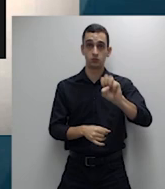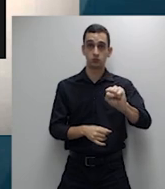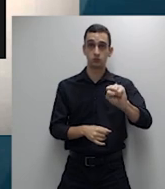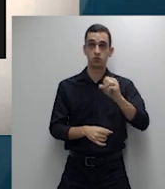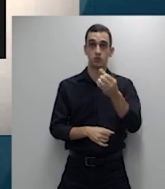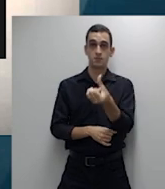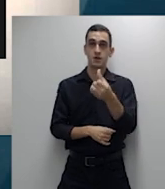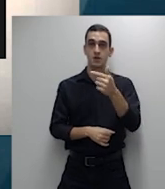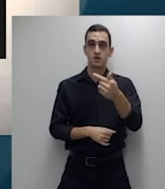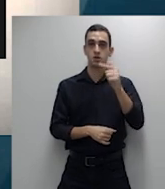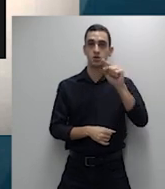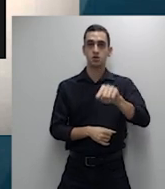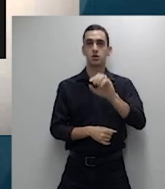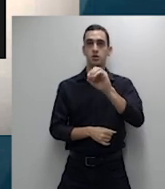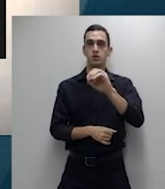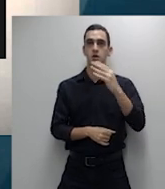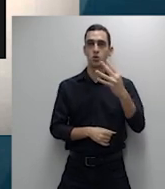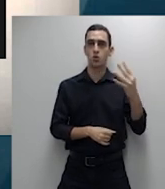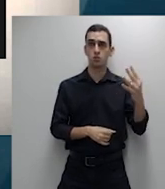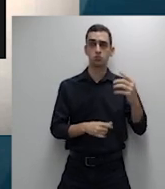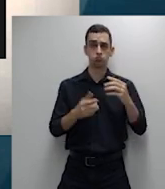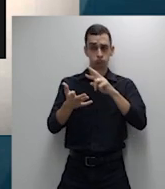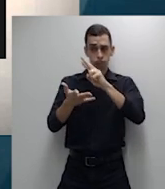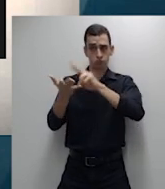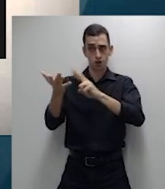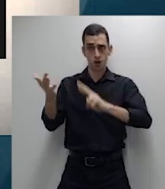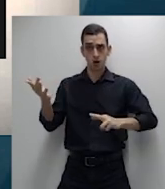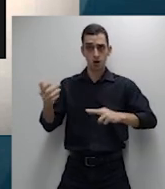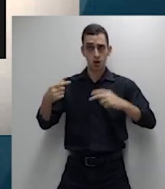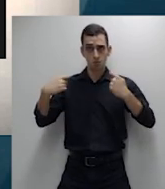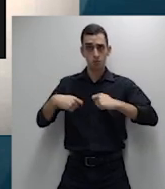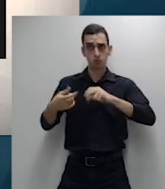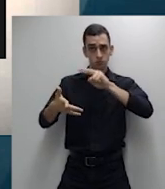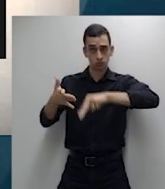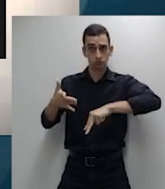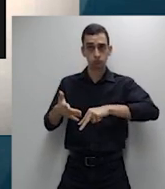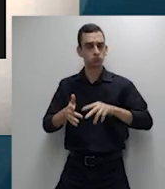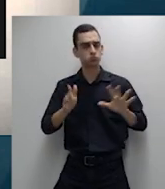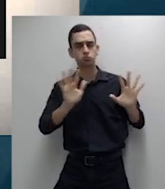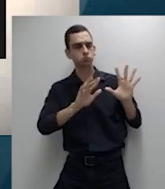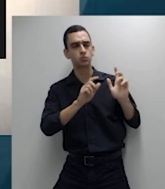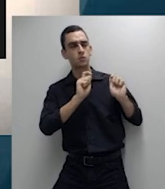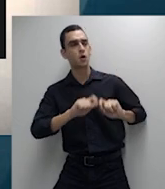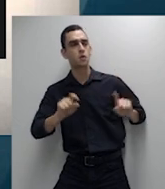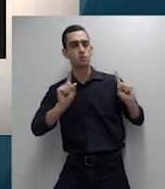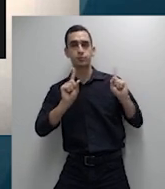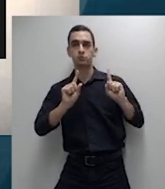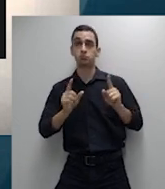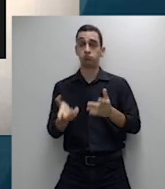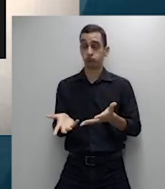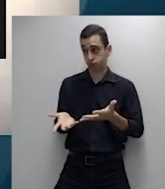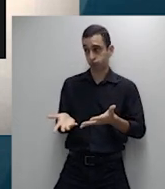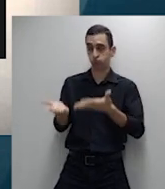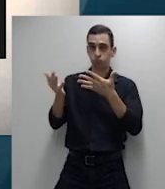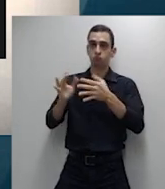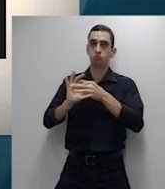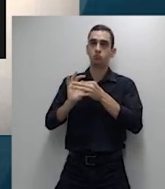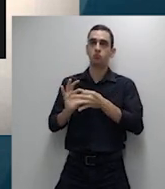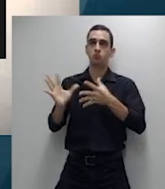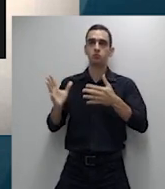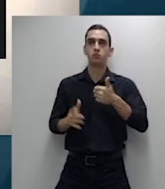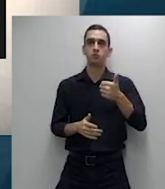já em dado se dispensa a leitura do relatório de frequência com a palavra para sua